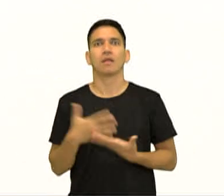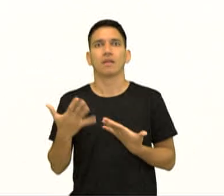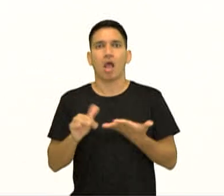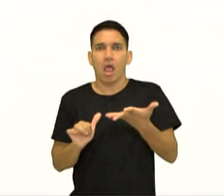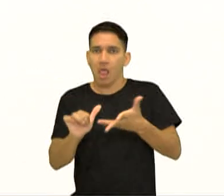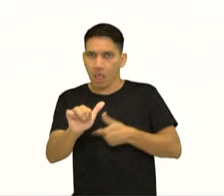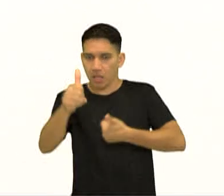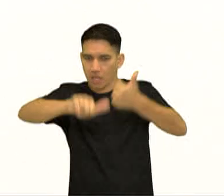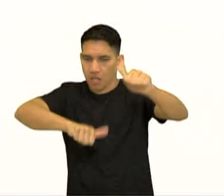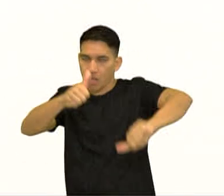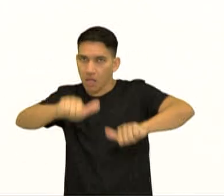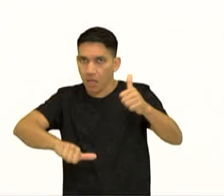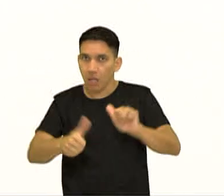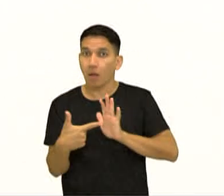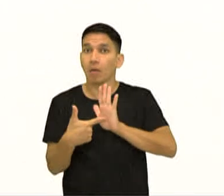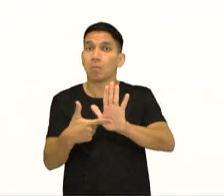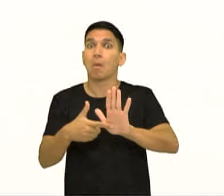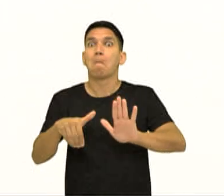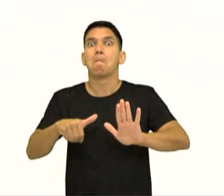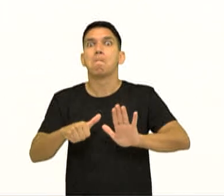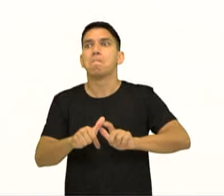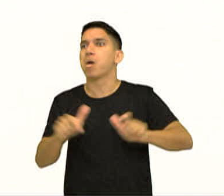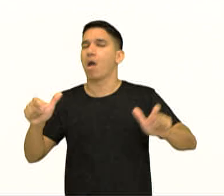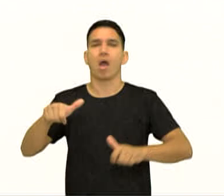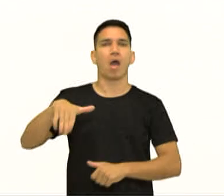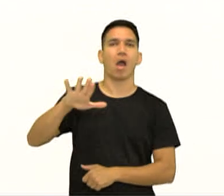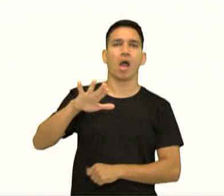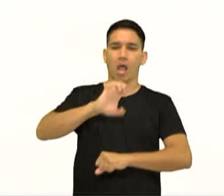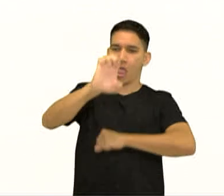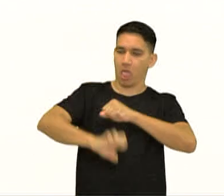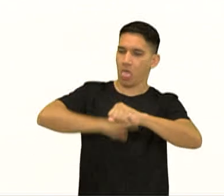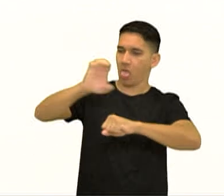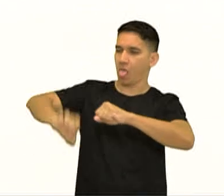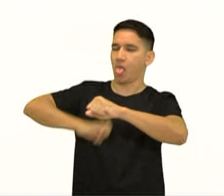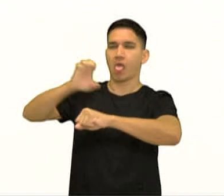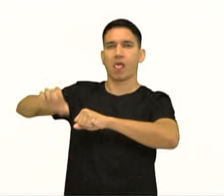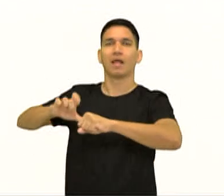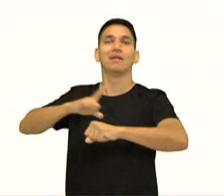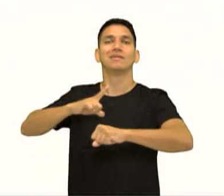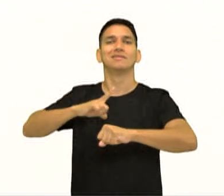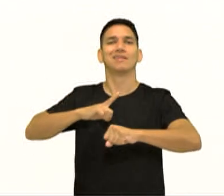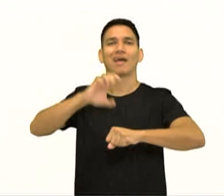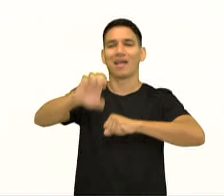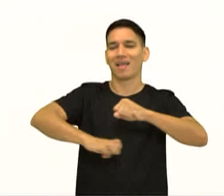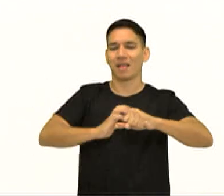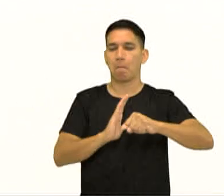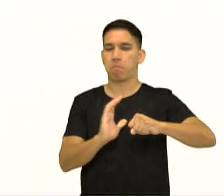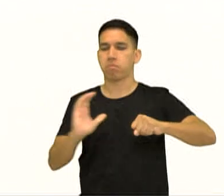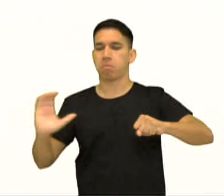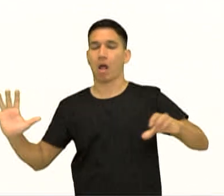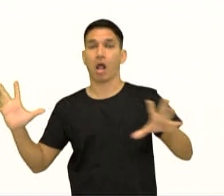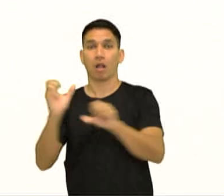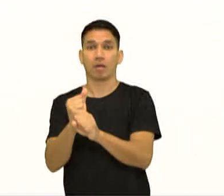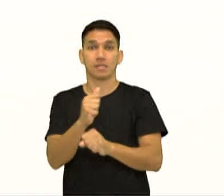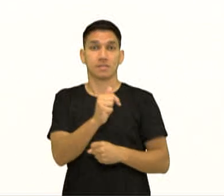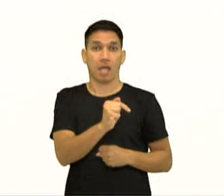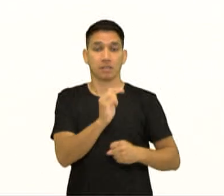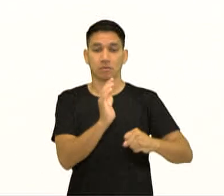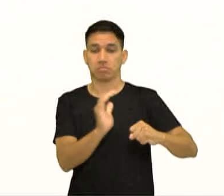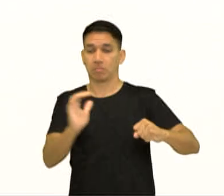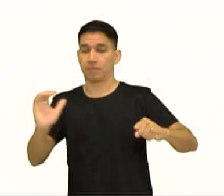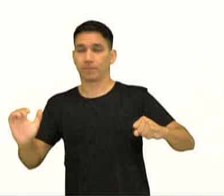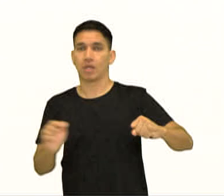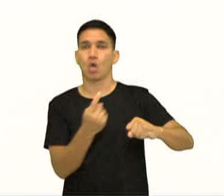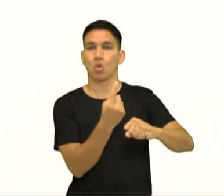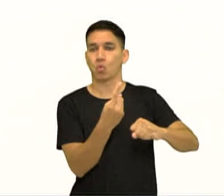químico que apresentasse a maior quantidade de elétrons teria seus elétrons distribuídos em 7 níveis de energia. Então, que vai